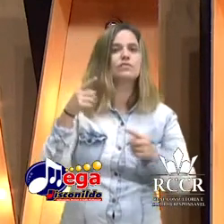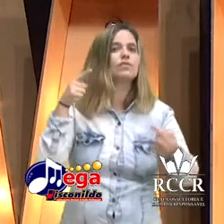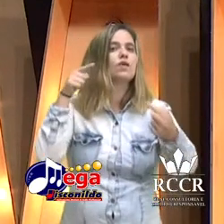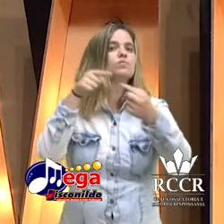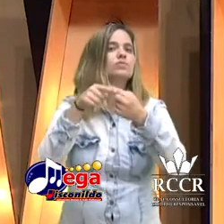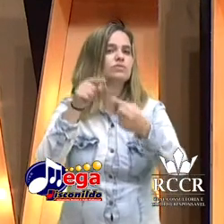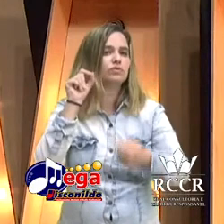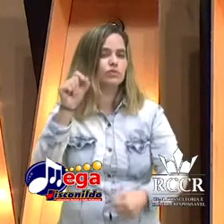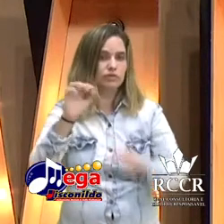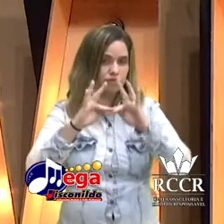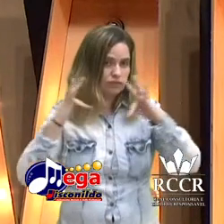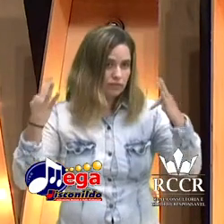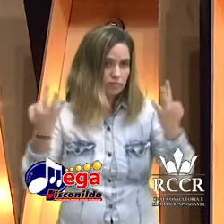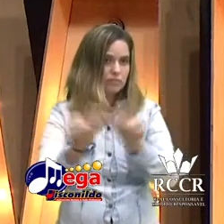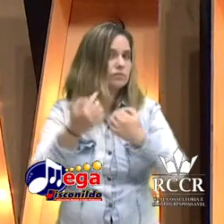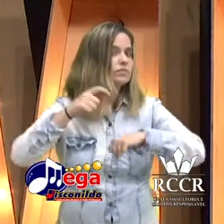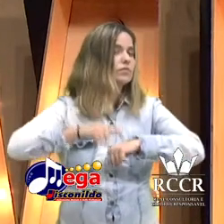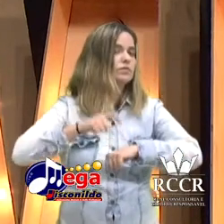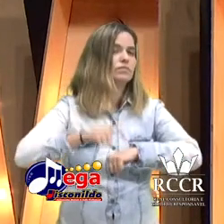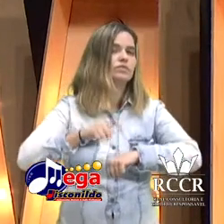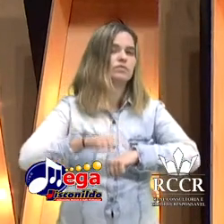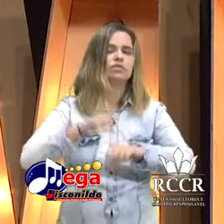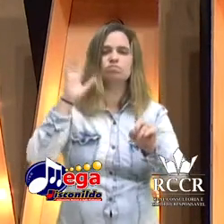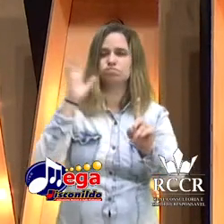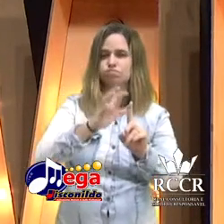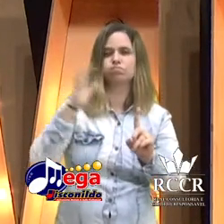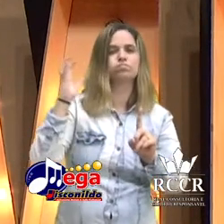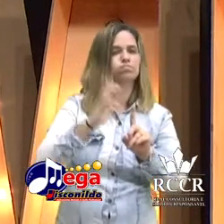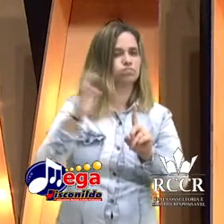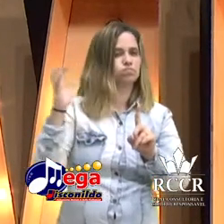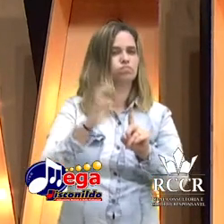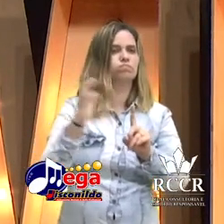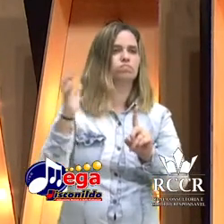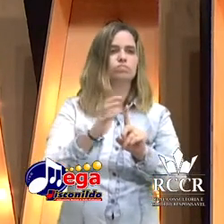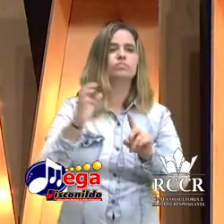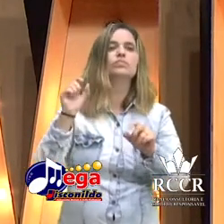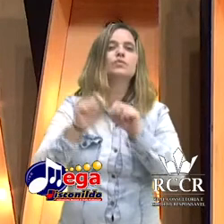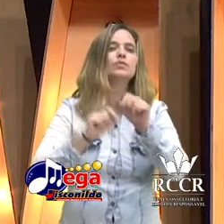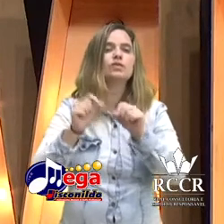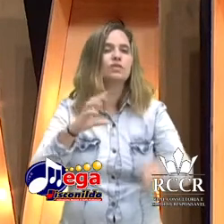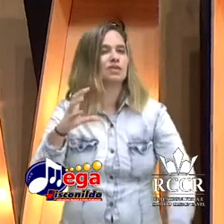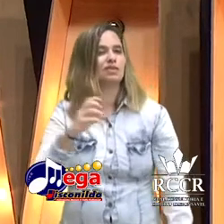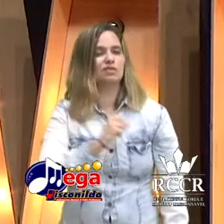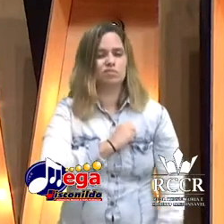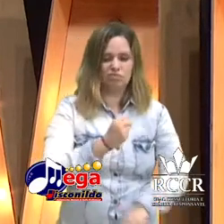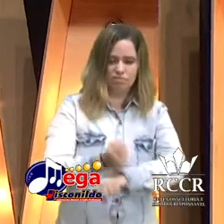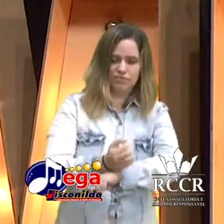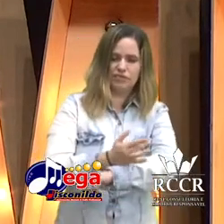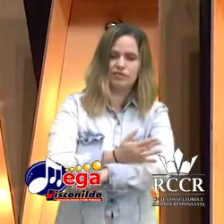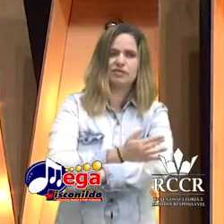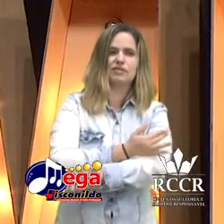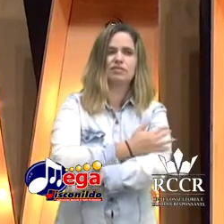de ameaças, é o alvo de promover aquecimento emocional. Nós vivemos um tempo de